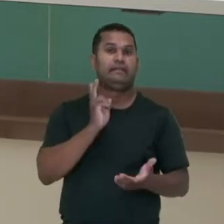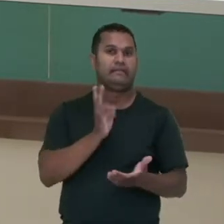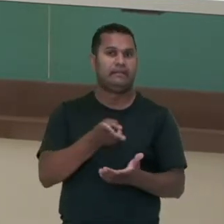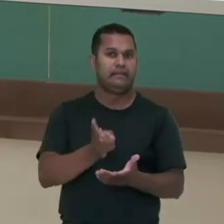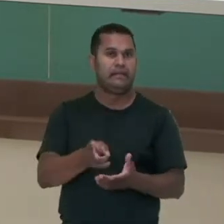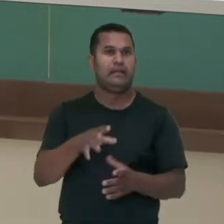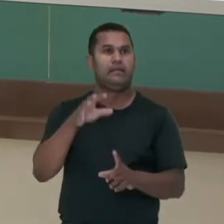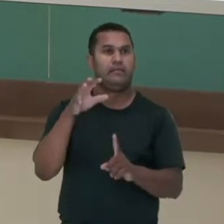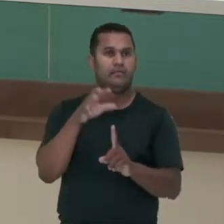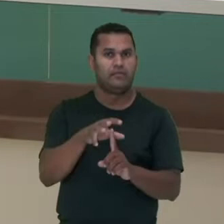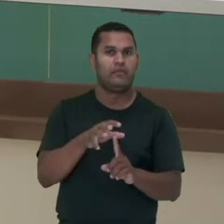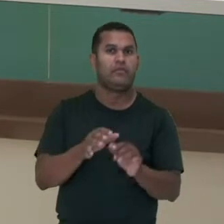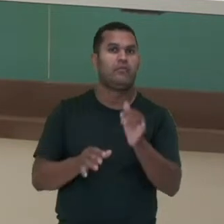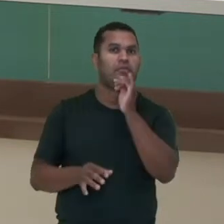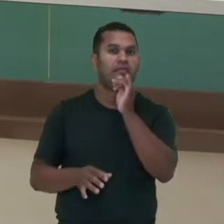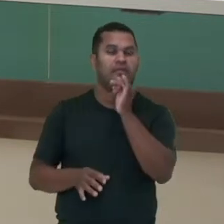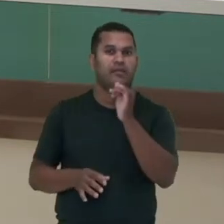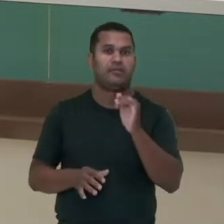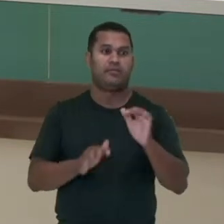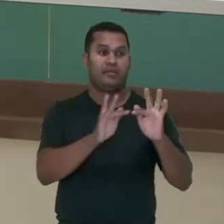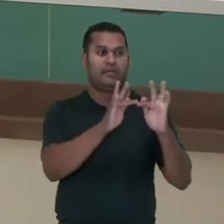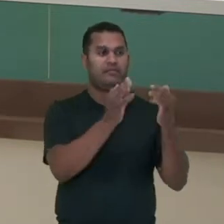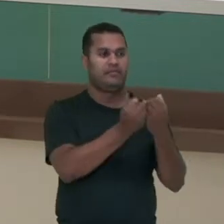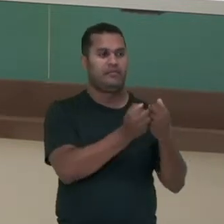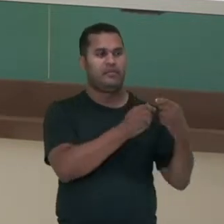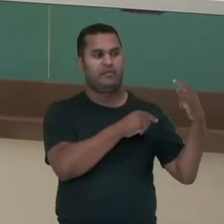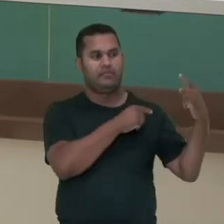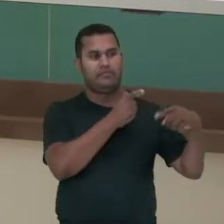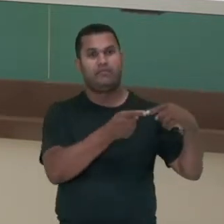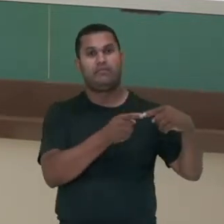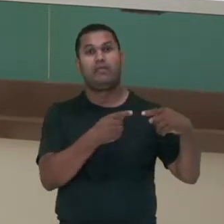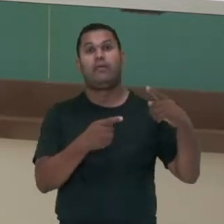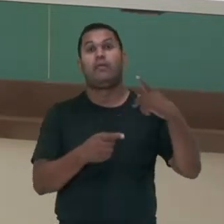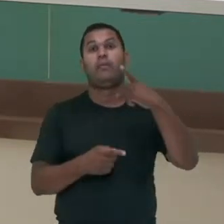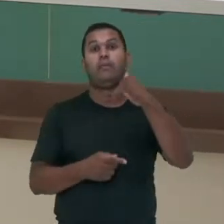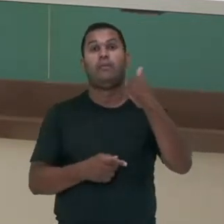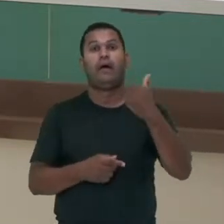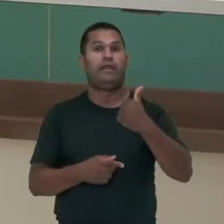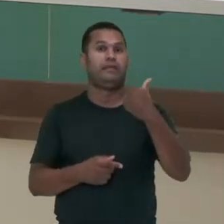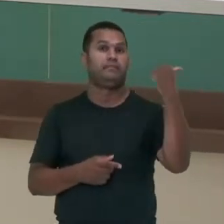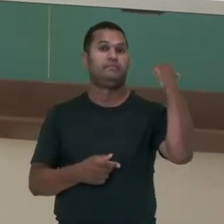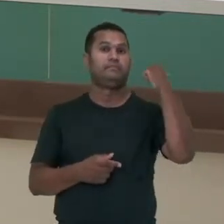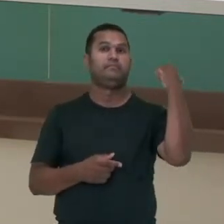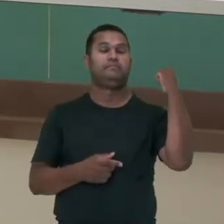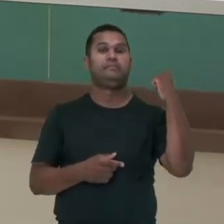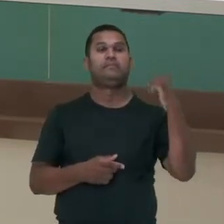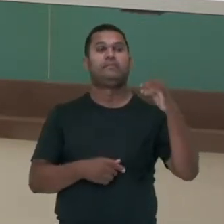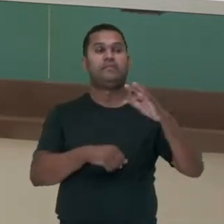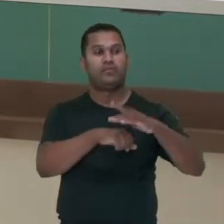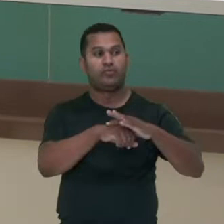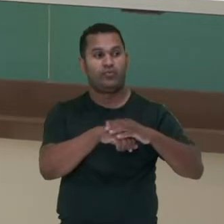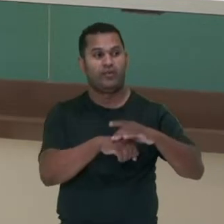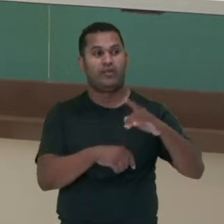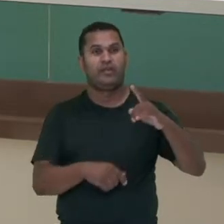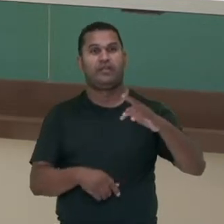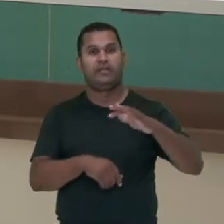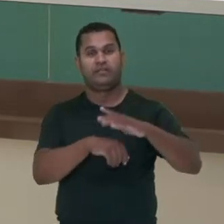a doença não se expressa naquele indivíduo. Mas ele pode passar para o filho e vamos supor